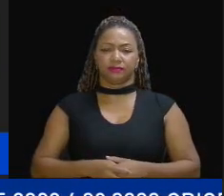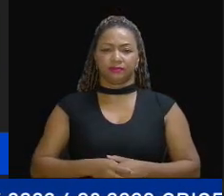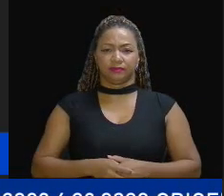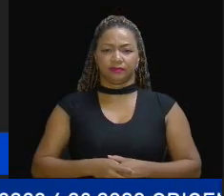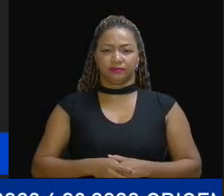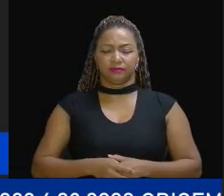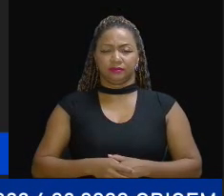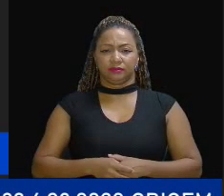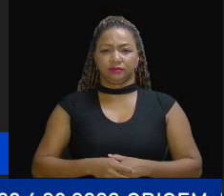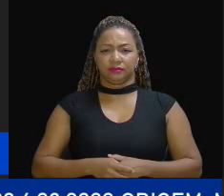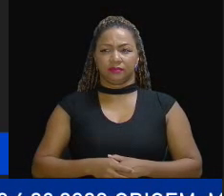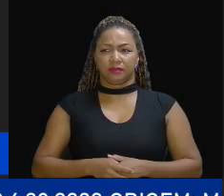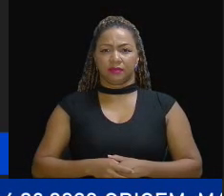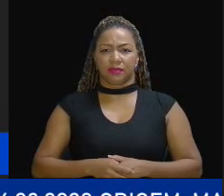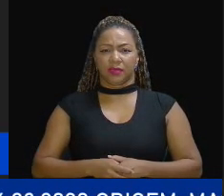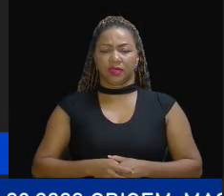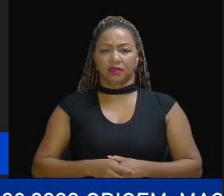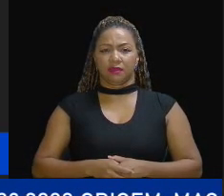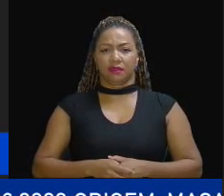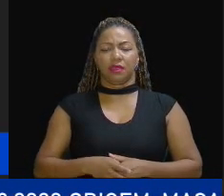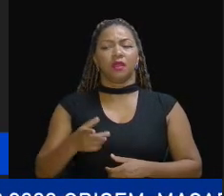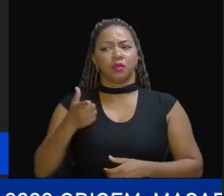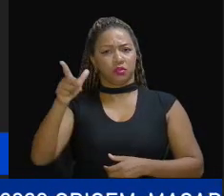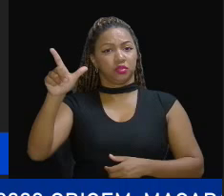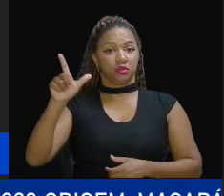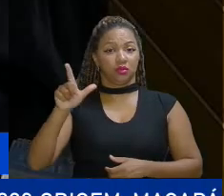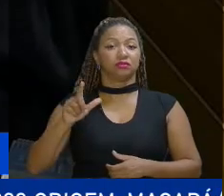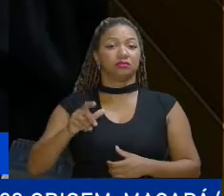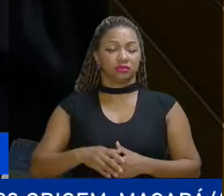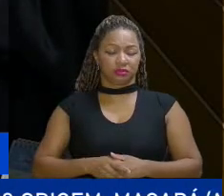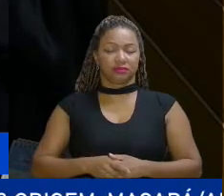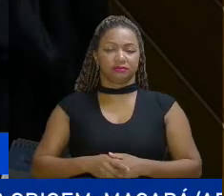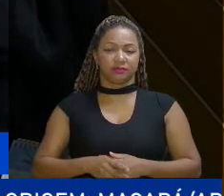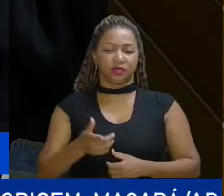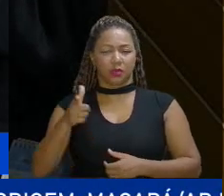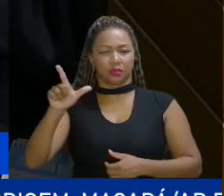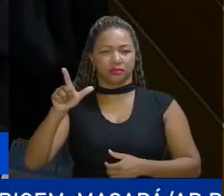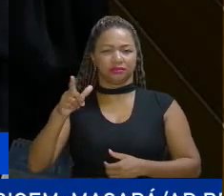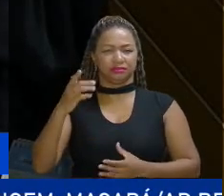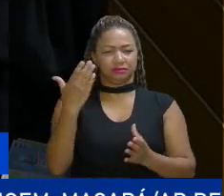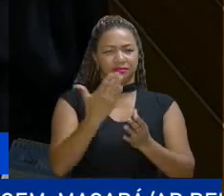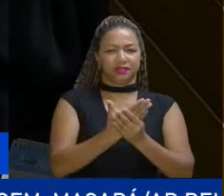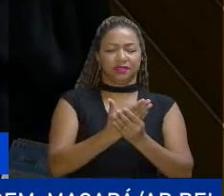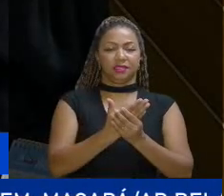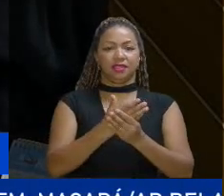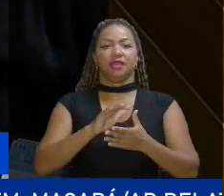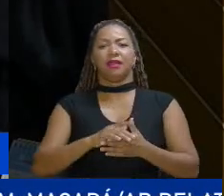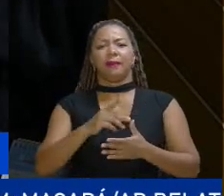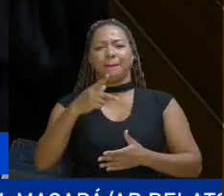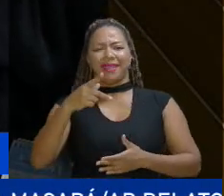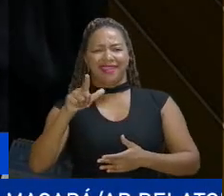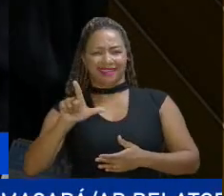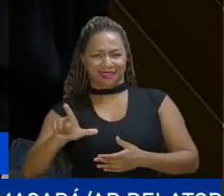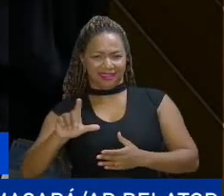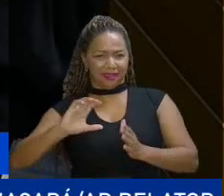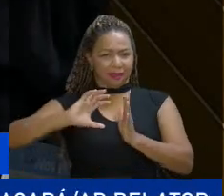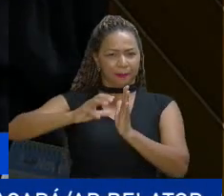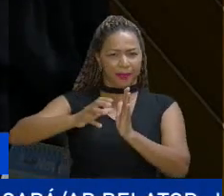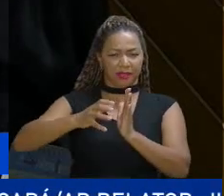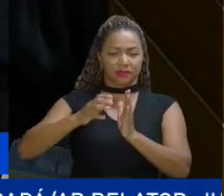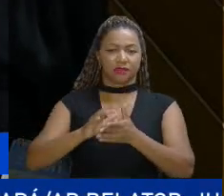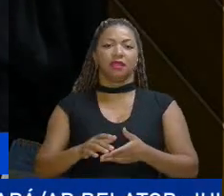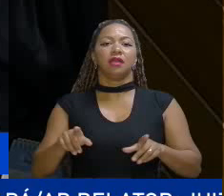outros. Os outros, né? Os outros. Isso. Então vamos para o outro, que é do PL.